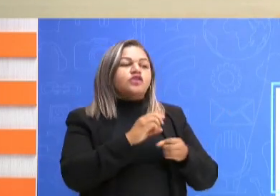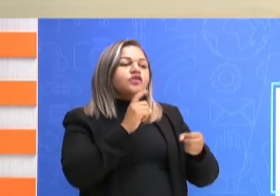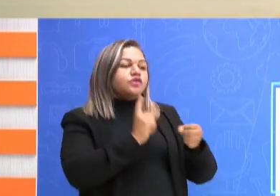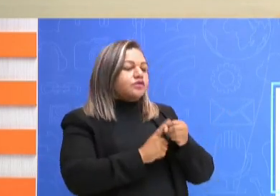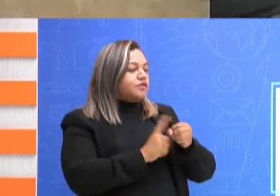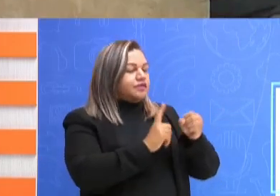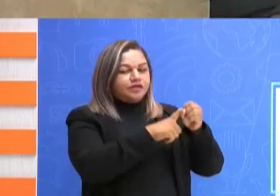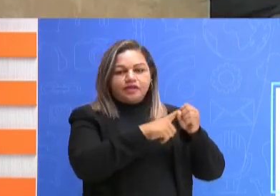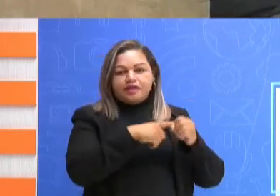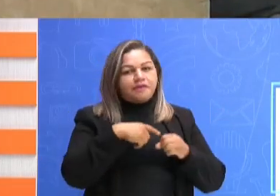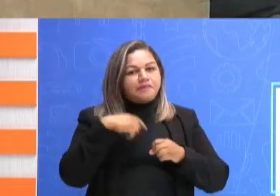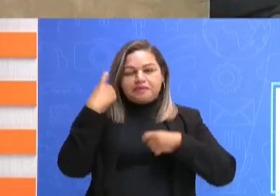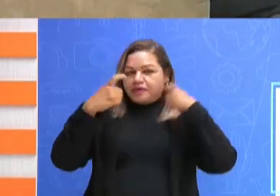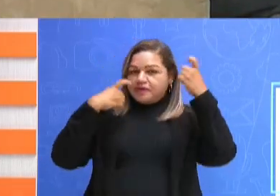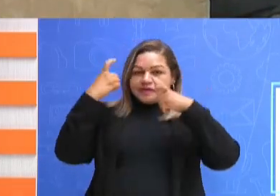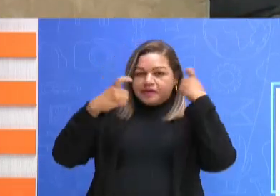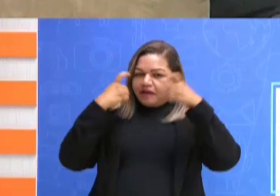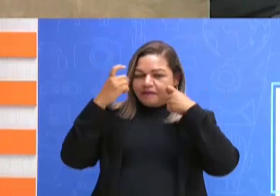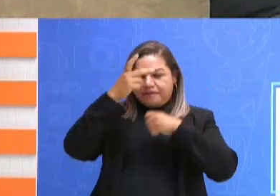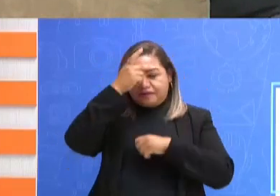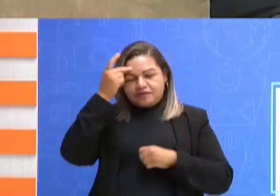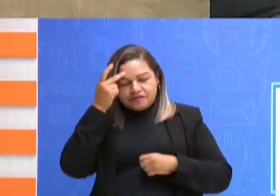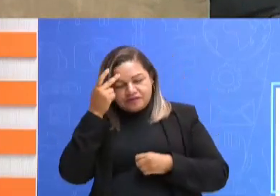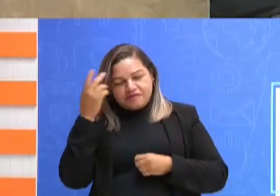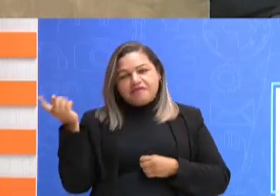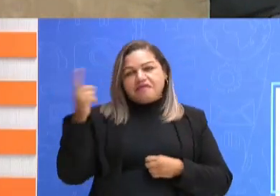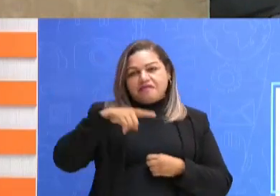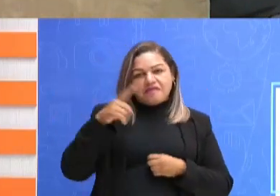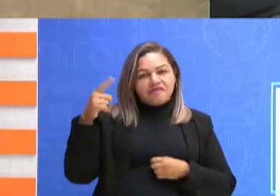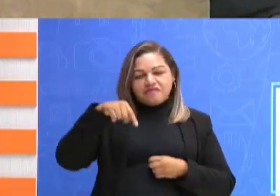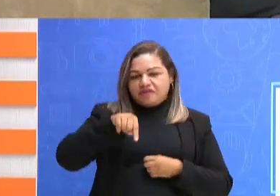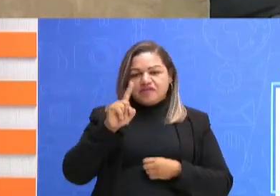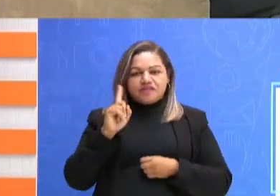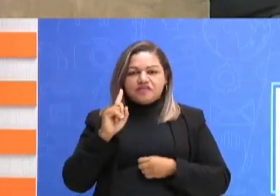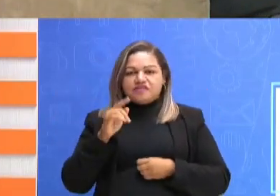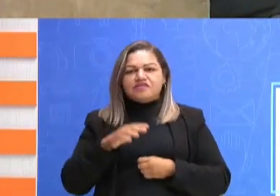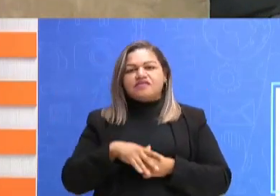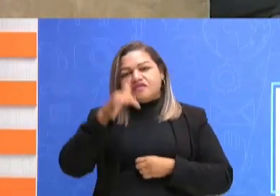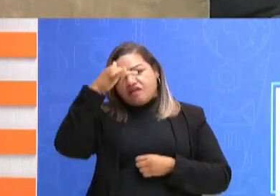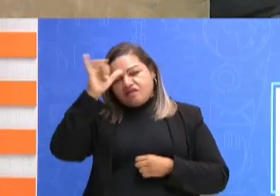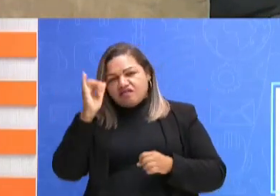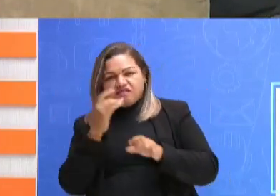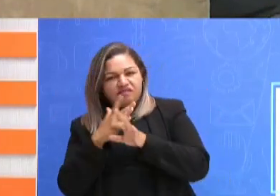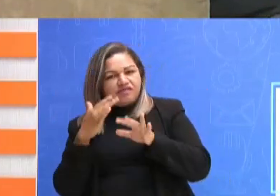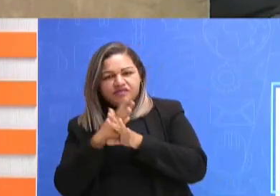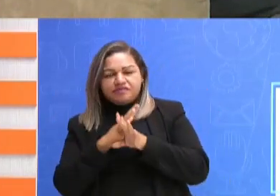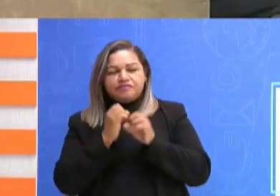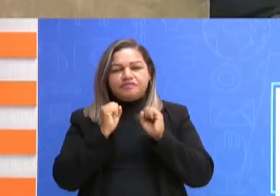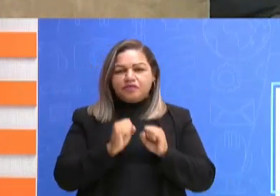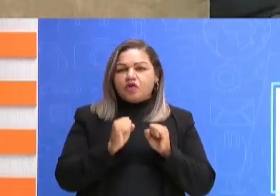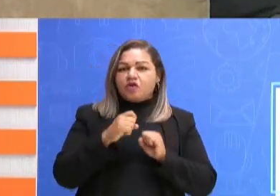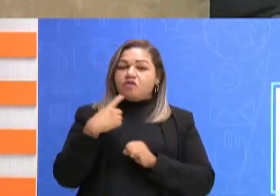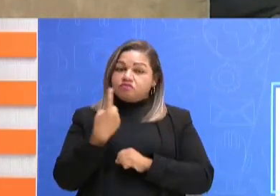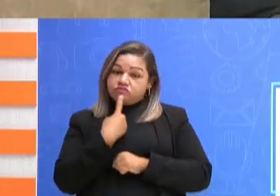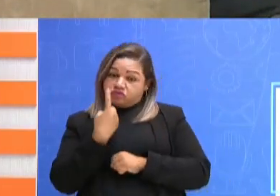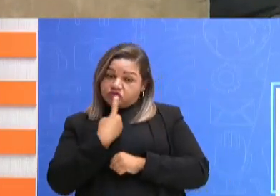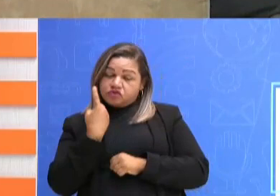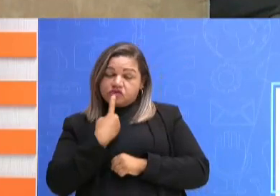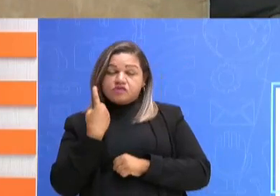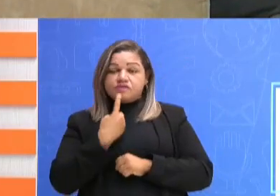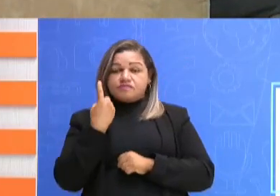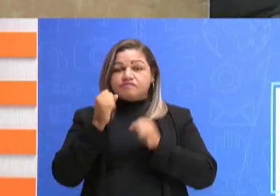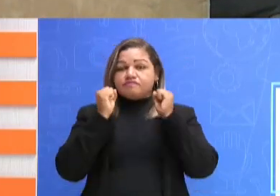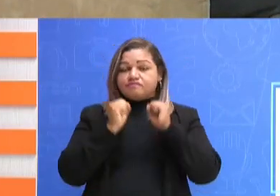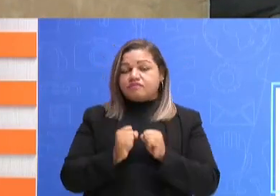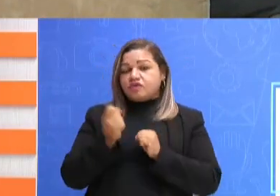pessoa se preocupar em não vir. Não precisa se preocupar. Vocês vão deixar se alguma lá. Quiser vir aqui, evitando aglomeração, pode vir e vai receber. Se for sozinha, né, prefeito? Não tem se